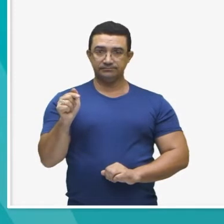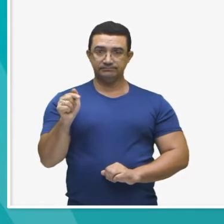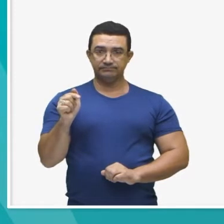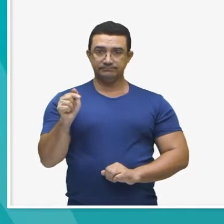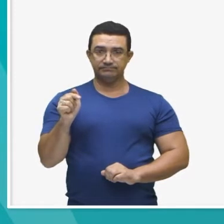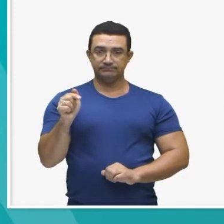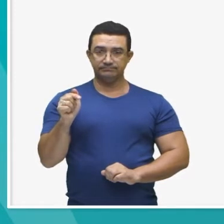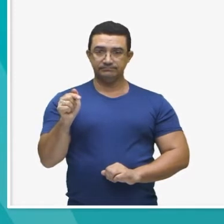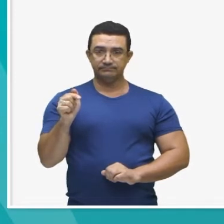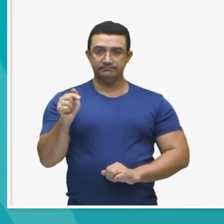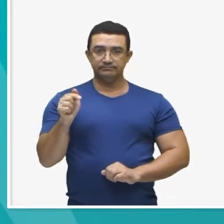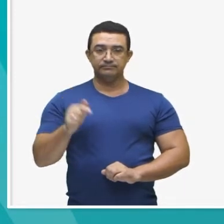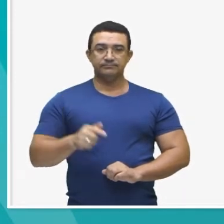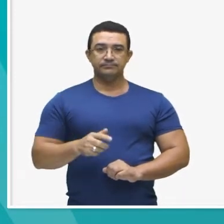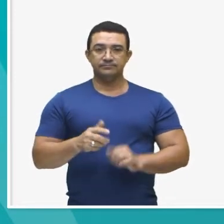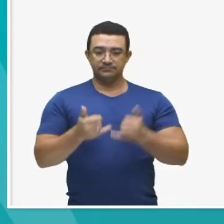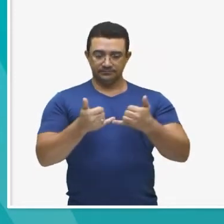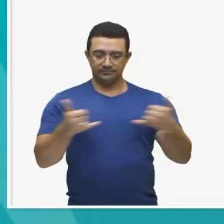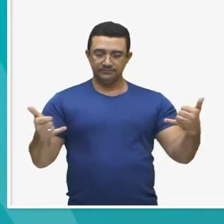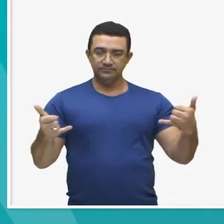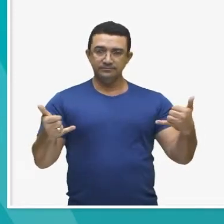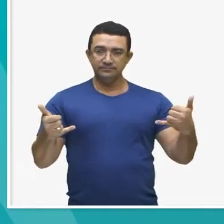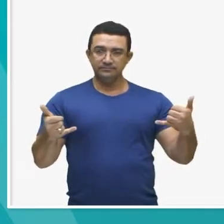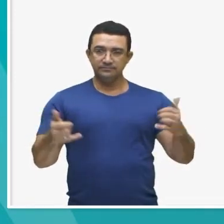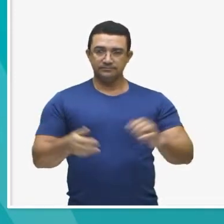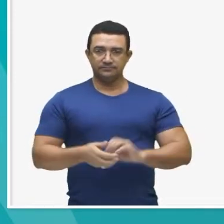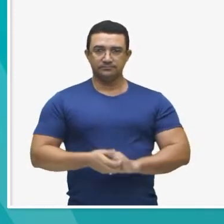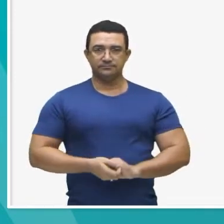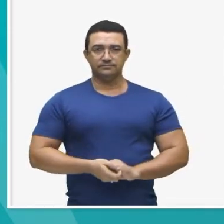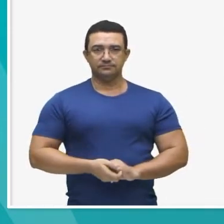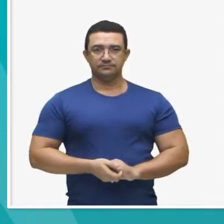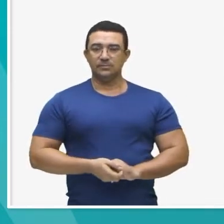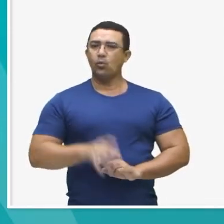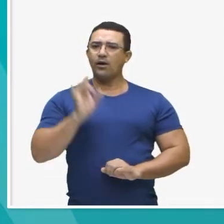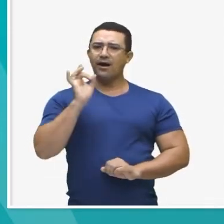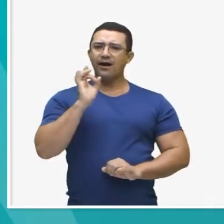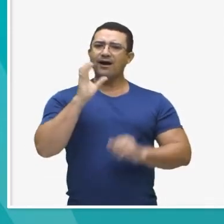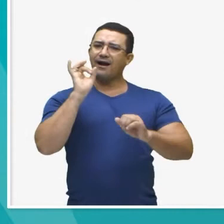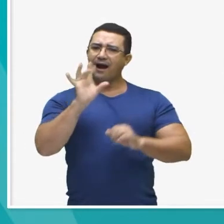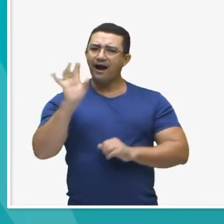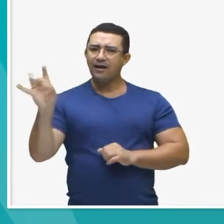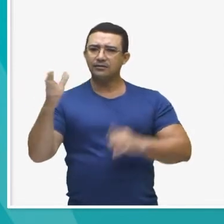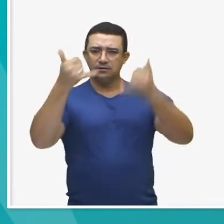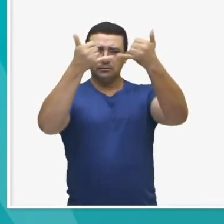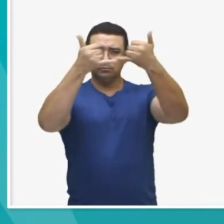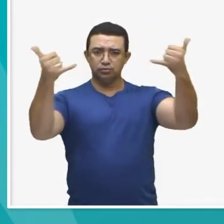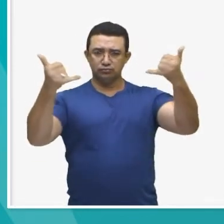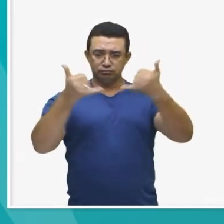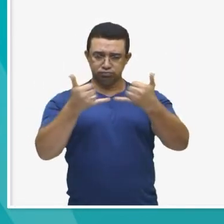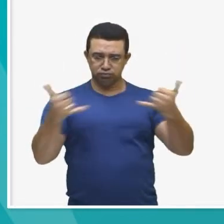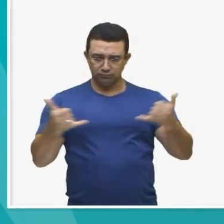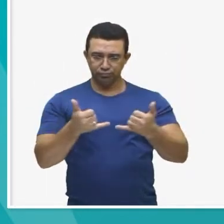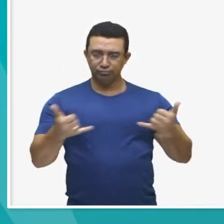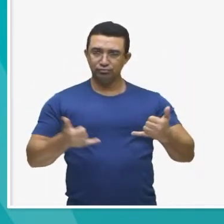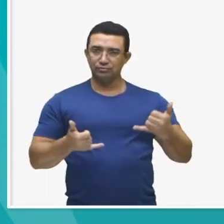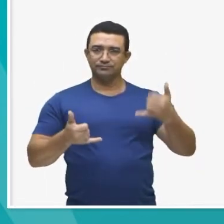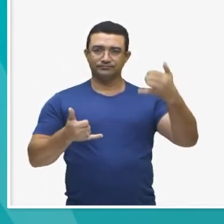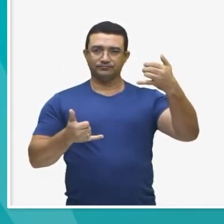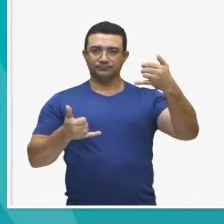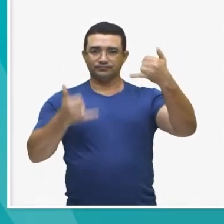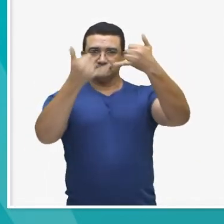Vou numerar agora. Então, realmente, Os versos, em sua maioria,